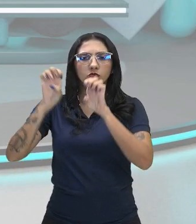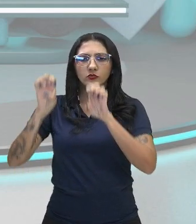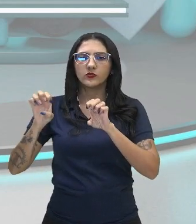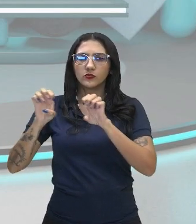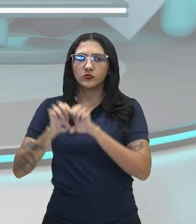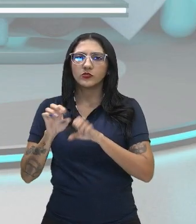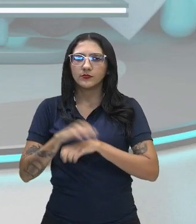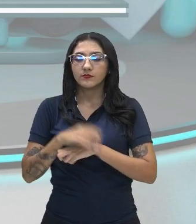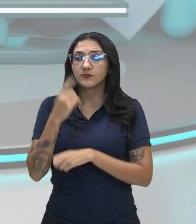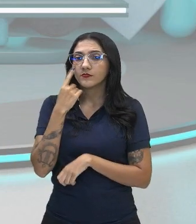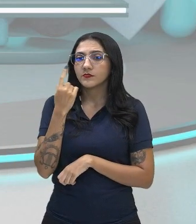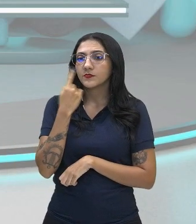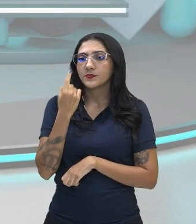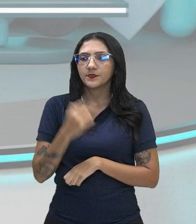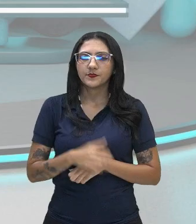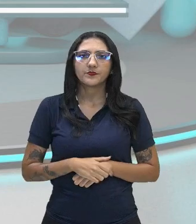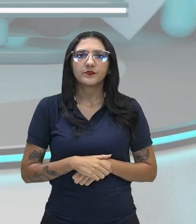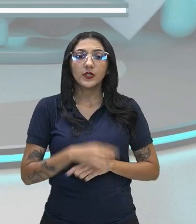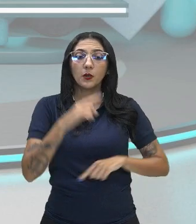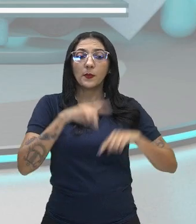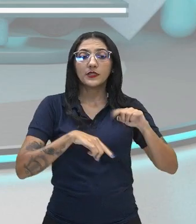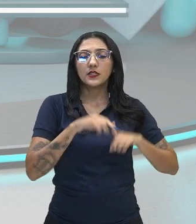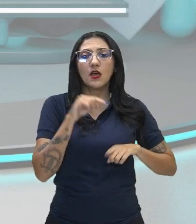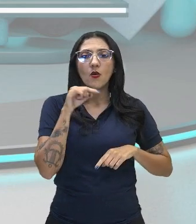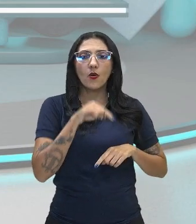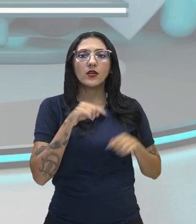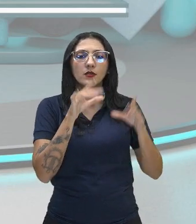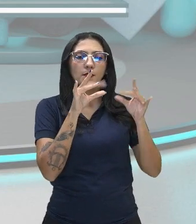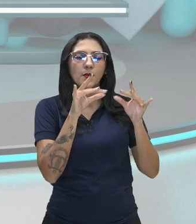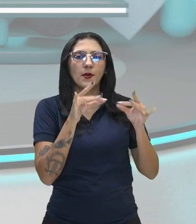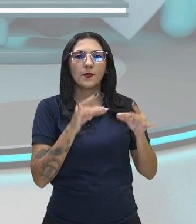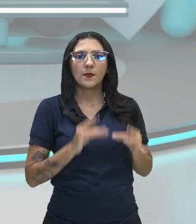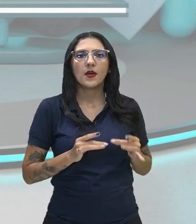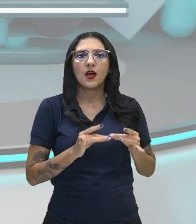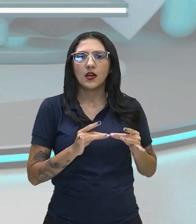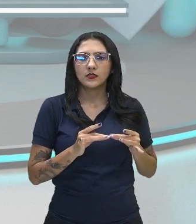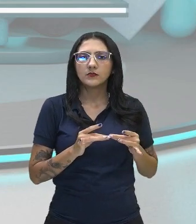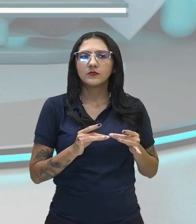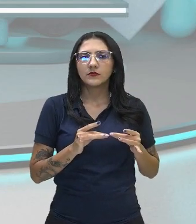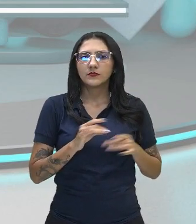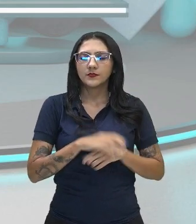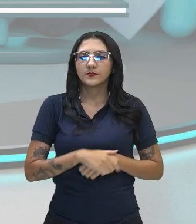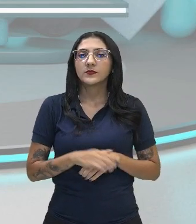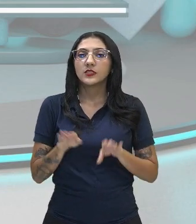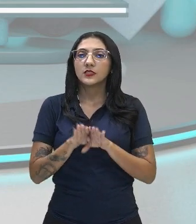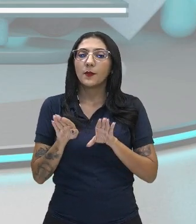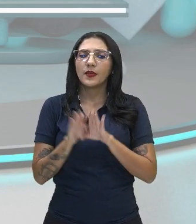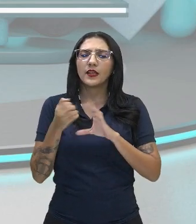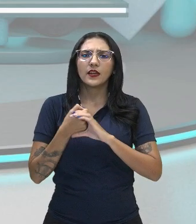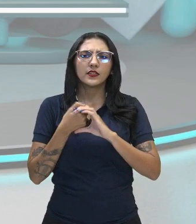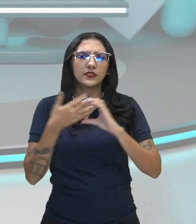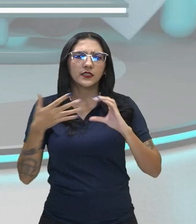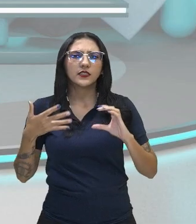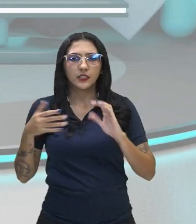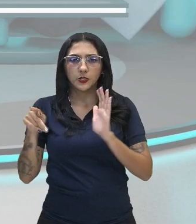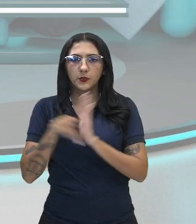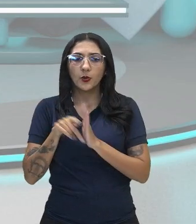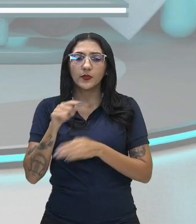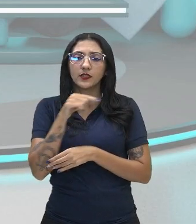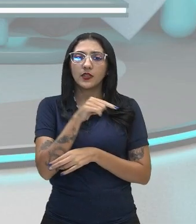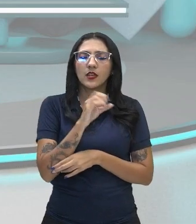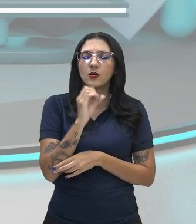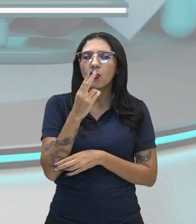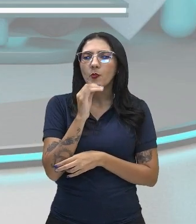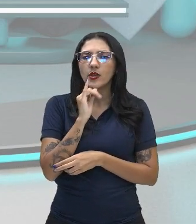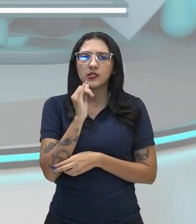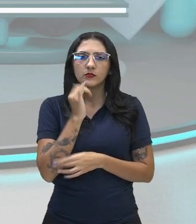Nós temos o objeto descrito com palavras, as características físicas ou